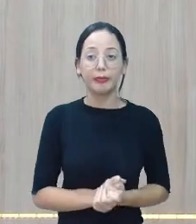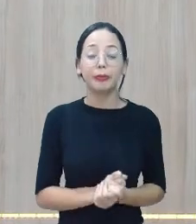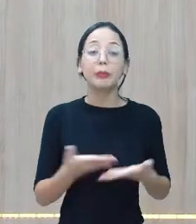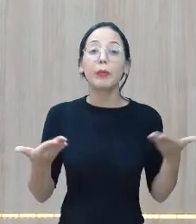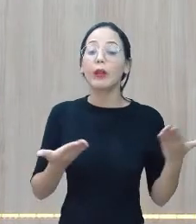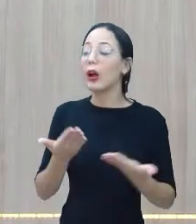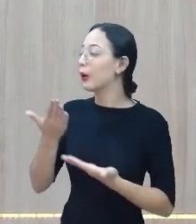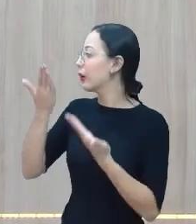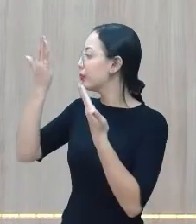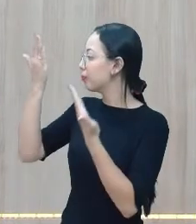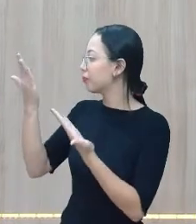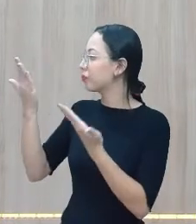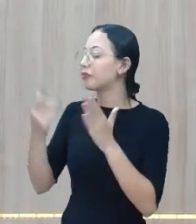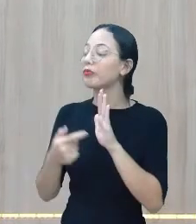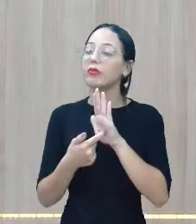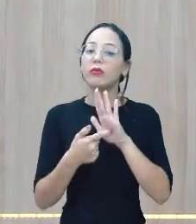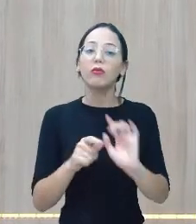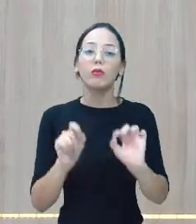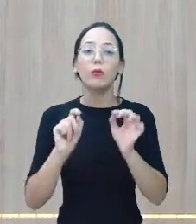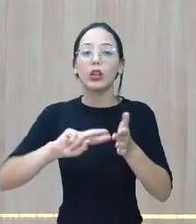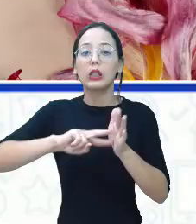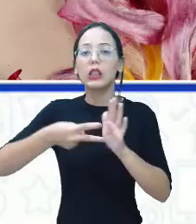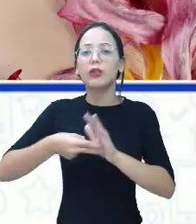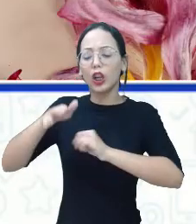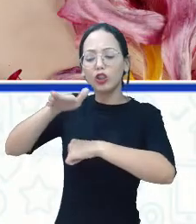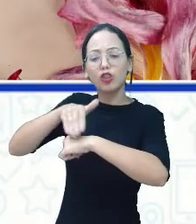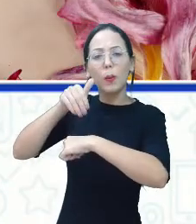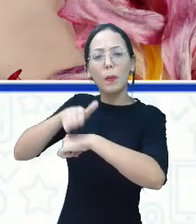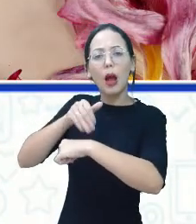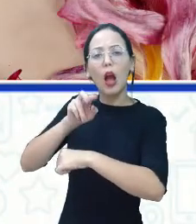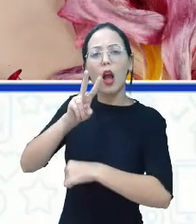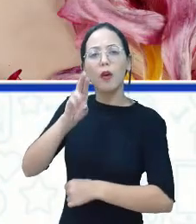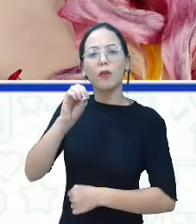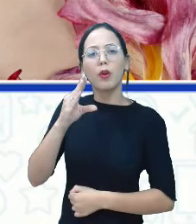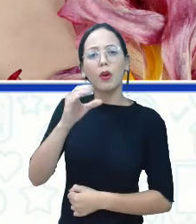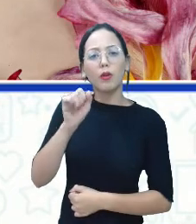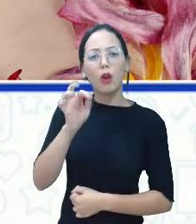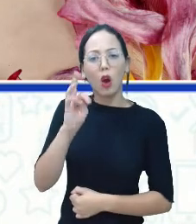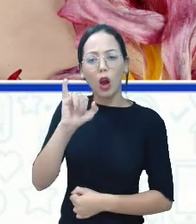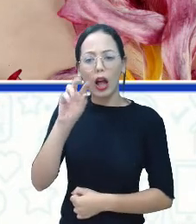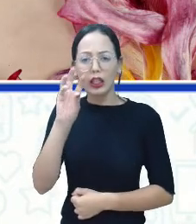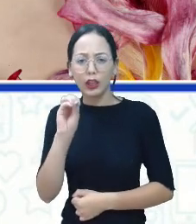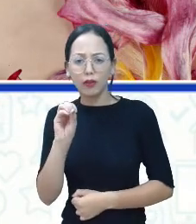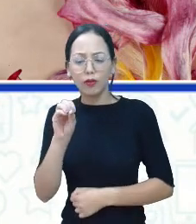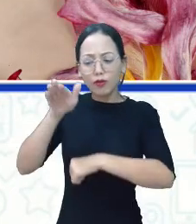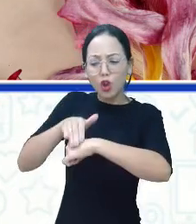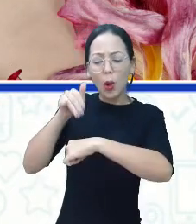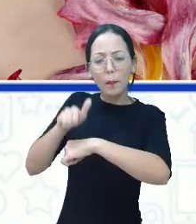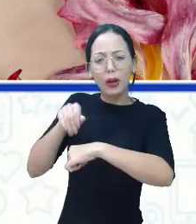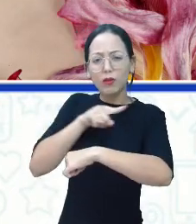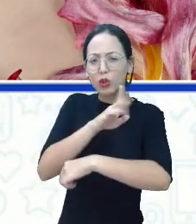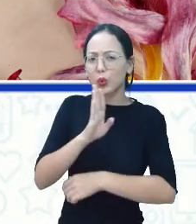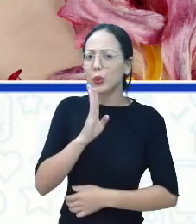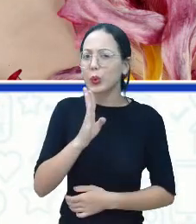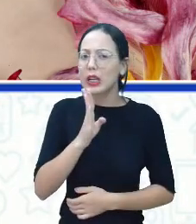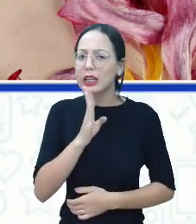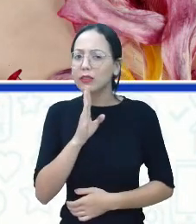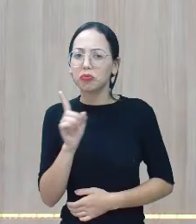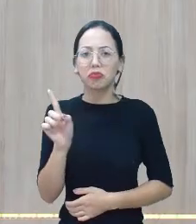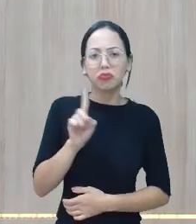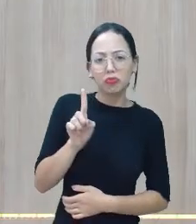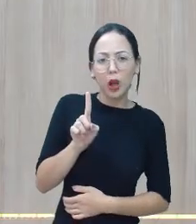Então, agora nós vamos ver o que é vocativo. E aí, vocês já ouviram falar no que é vocativo ou